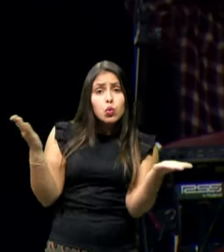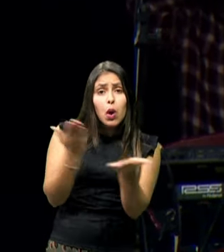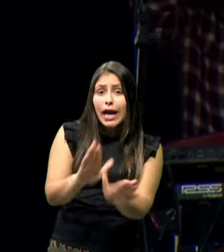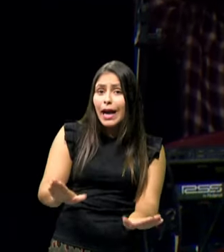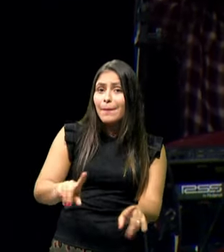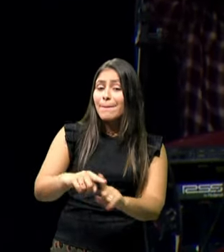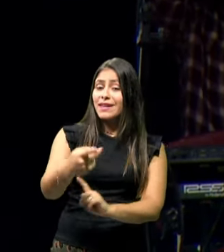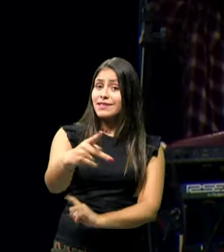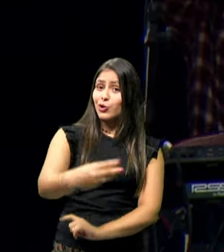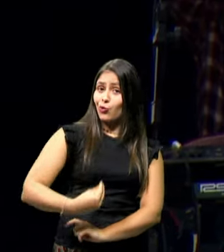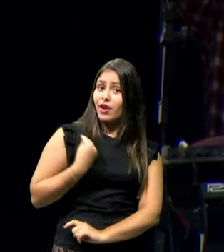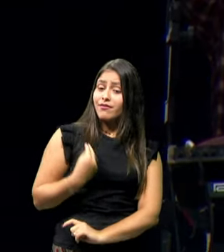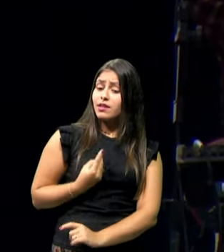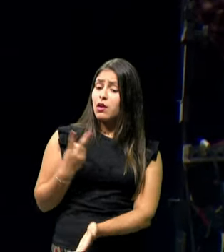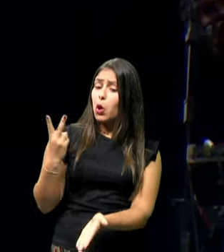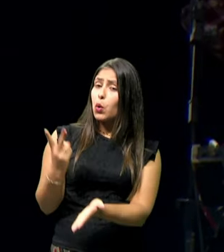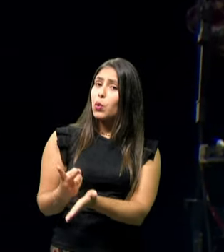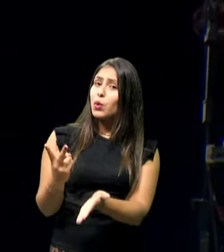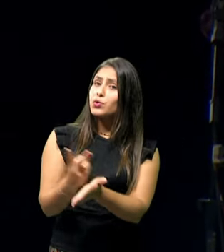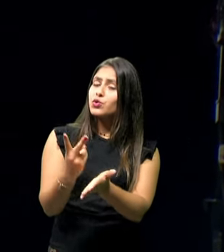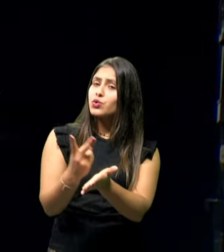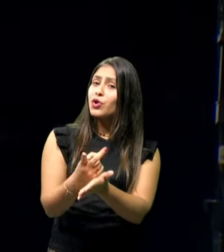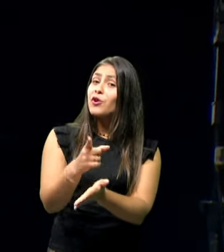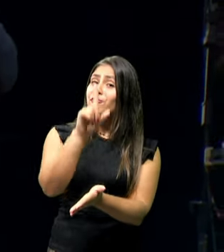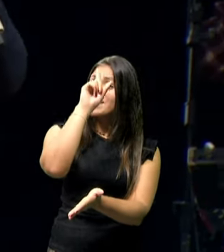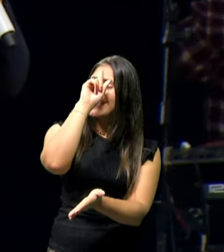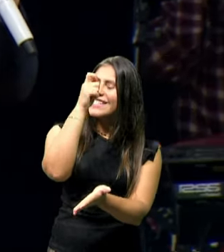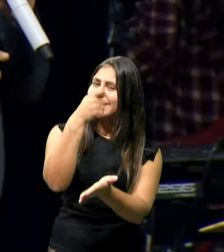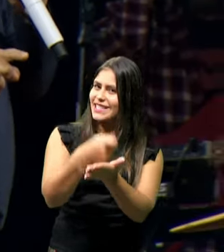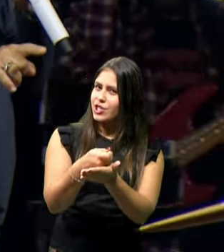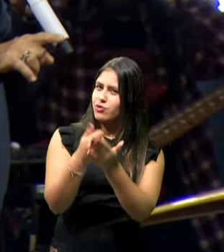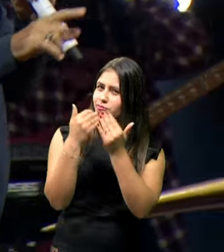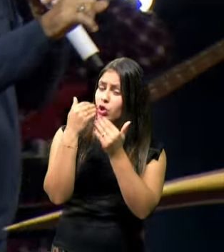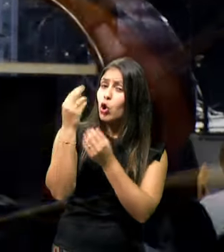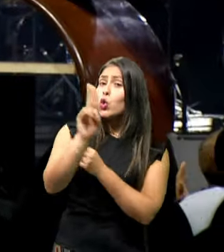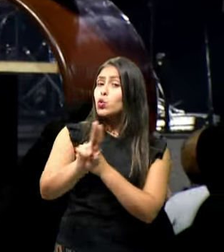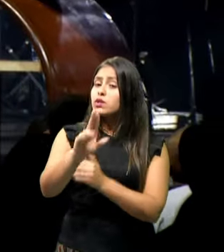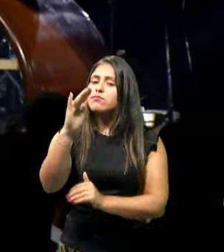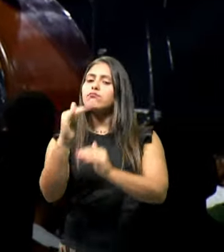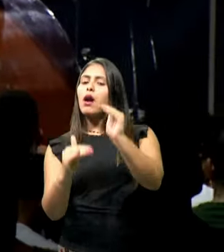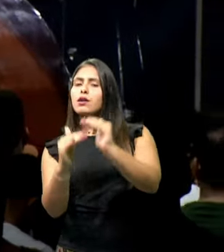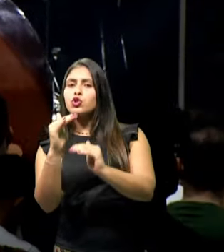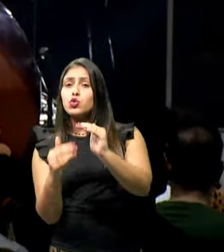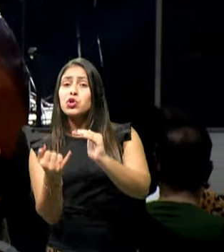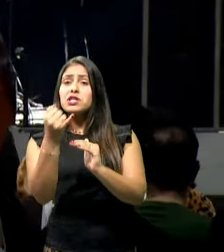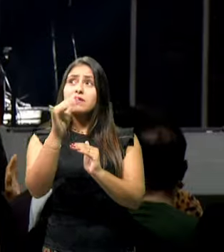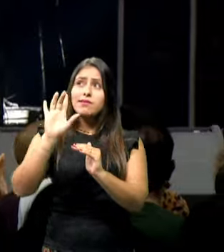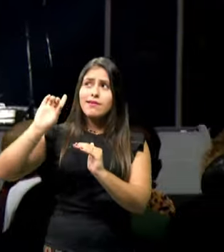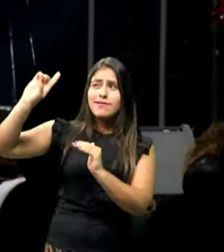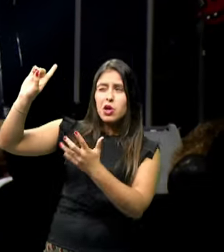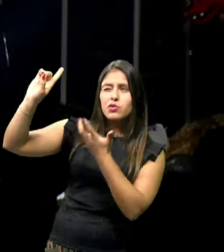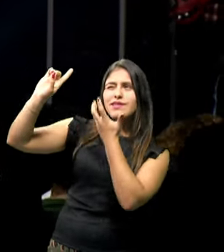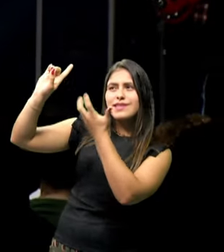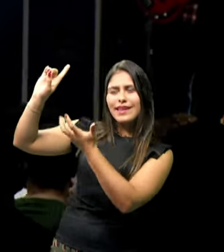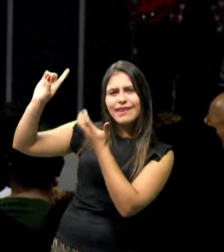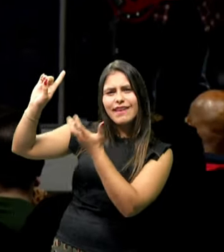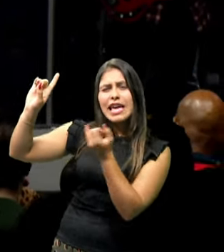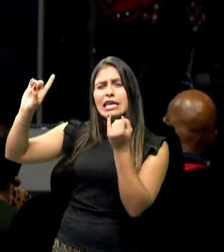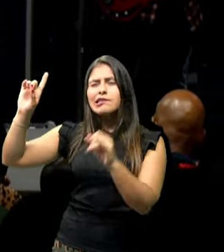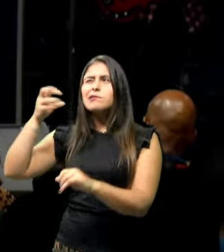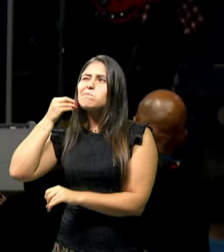continuar. E você vai decidir com as suas atitudes, se realmente você quer Deus, se realmente você quer